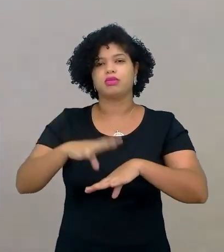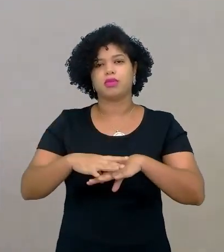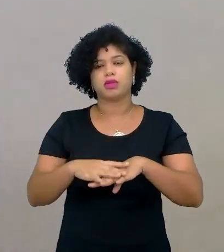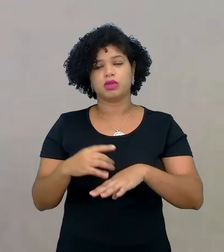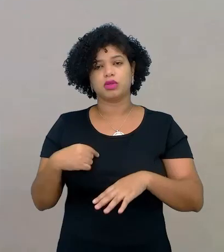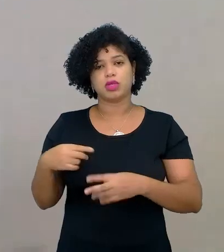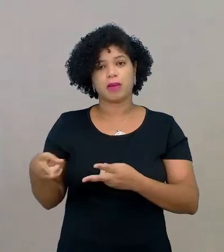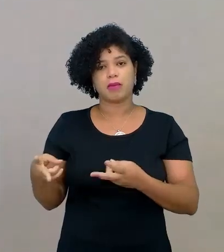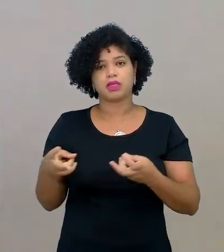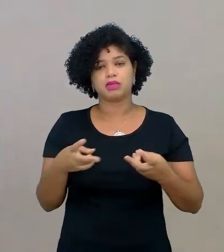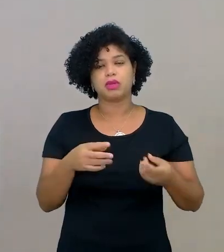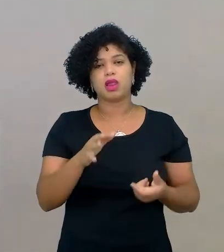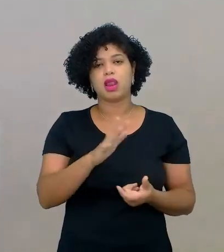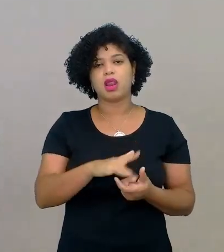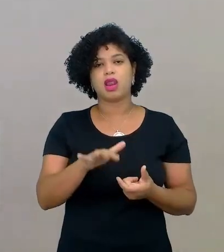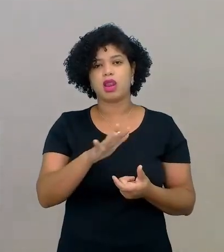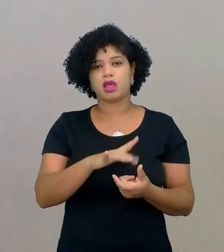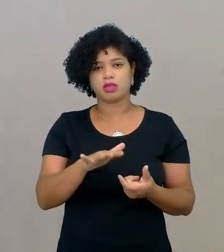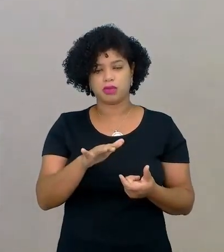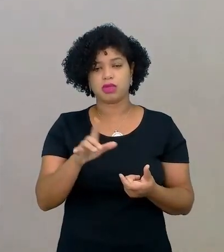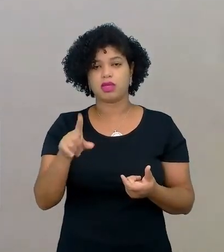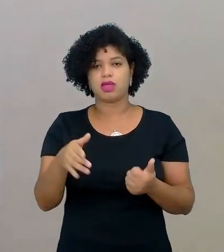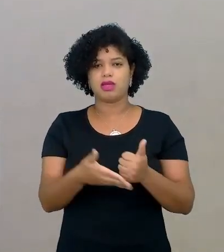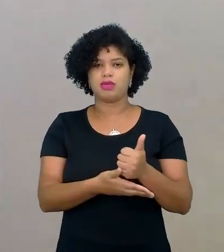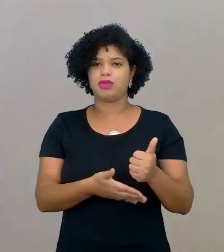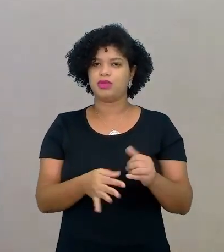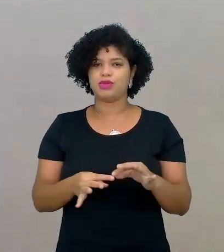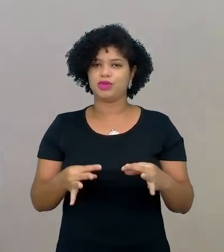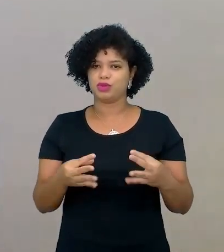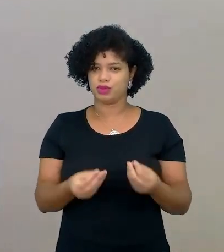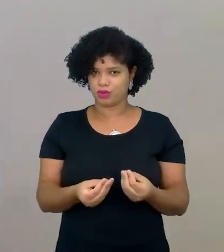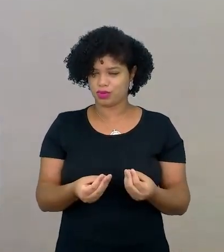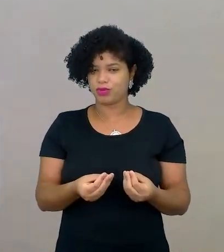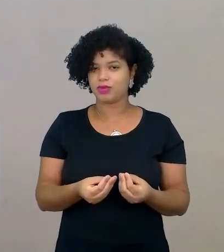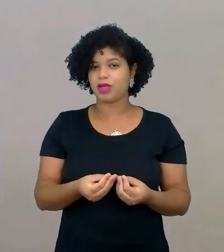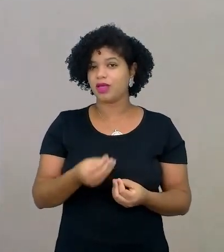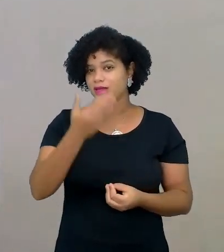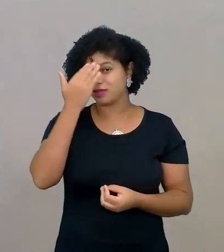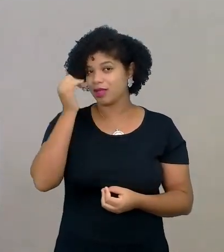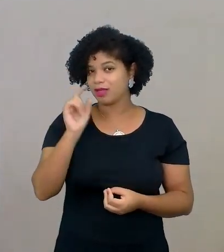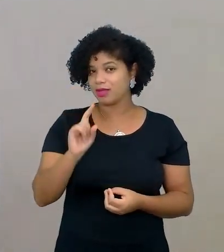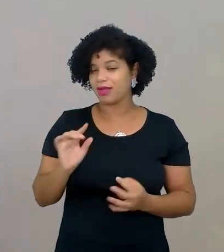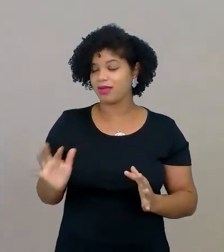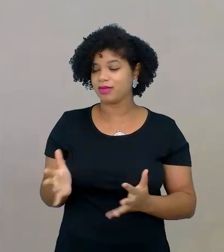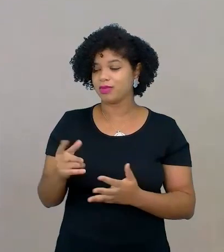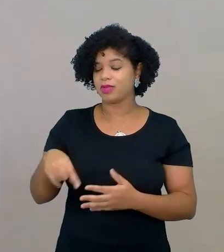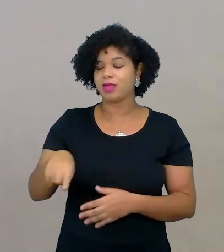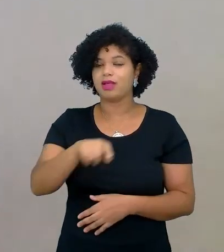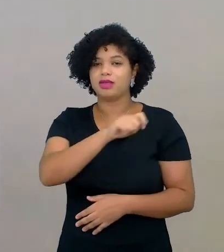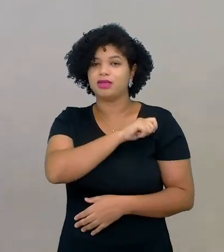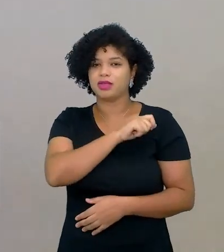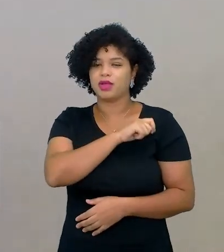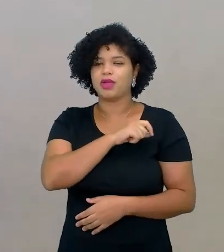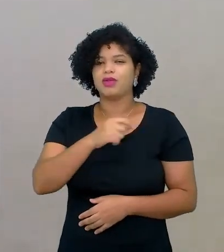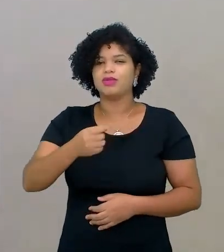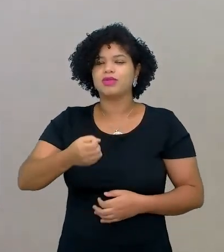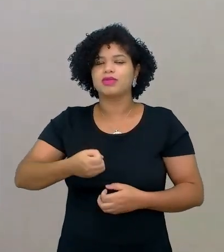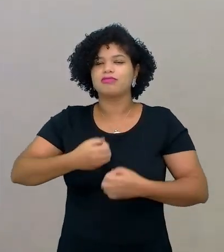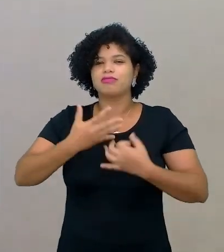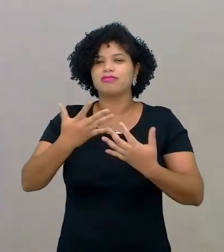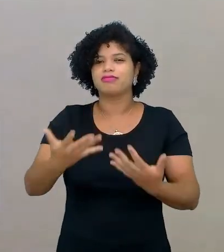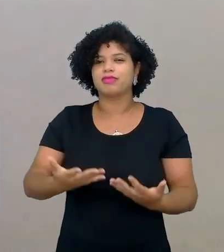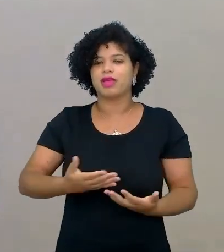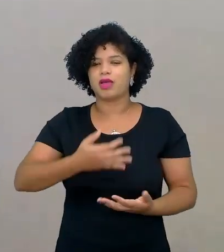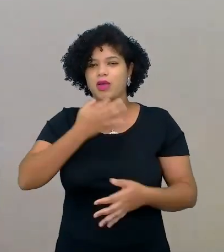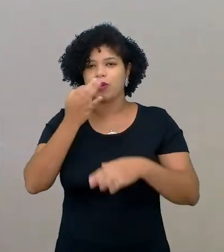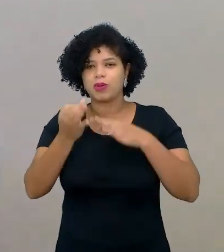esse letramento, porque é a base que nós temos. Então, no final, nós queremos ter um aluno que seja capaz de expressar, de comunicar, de